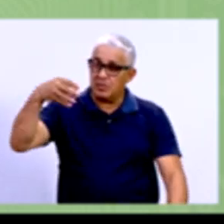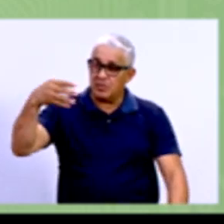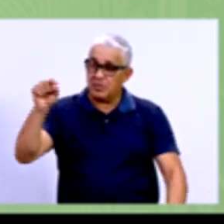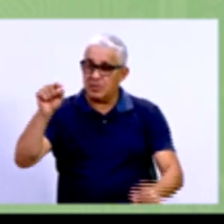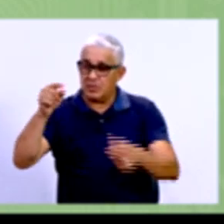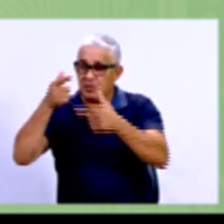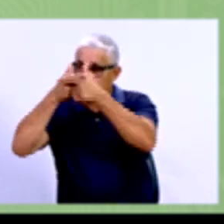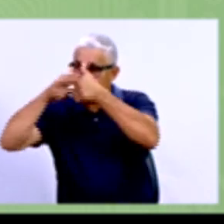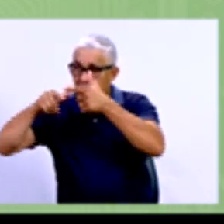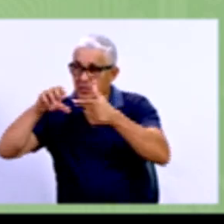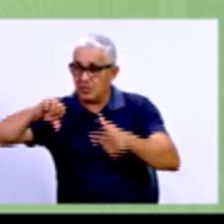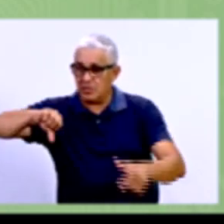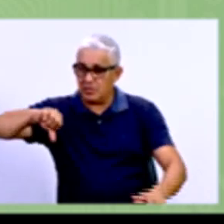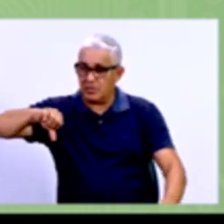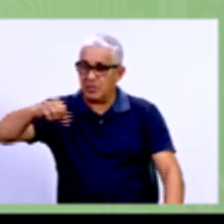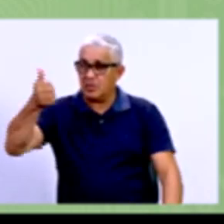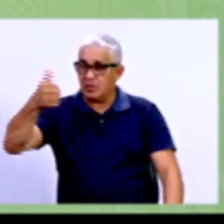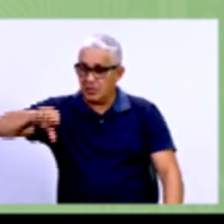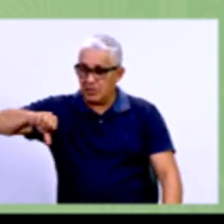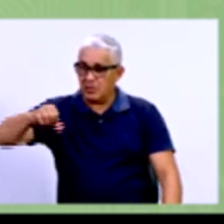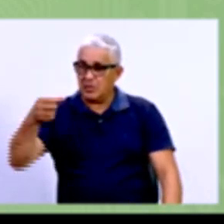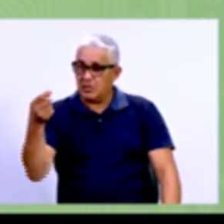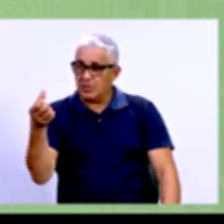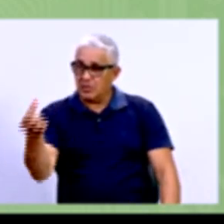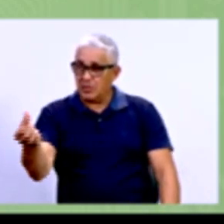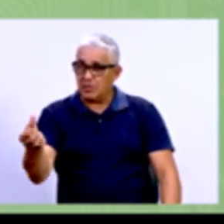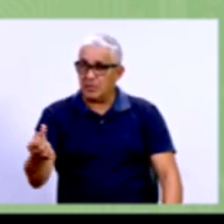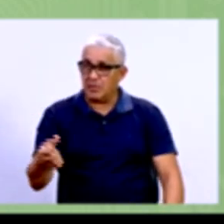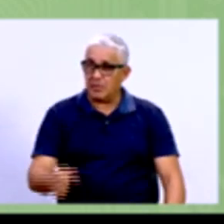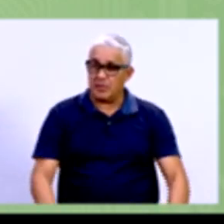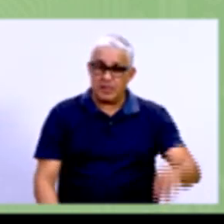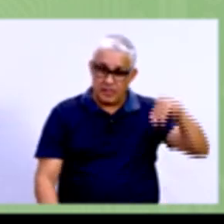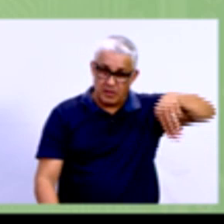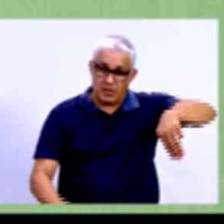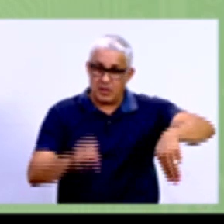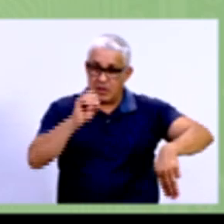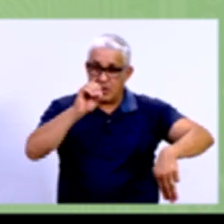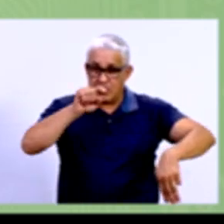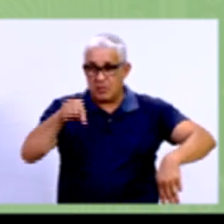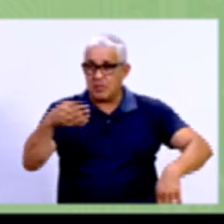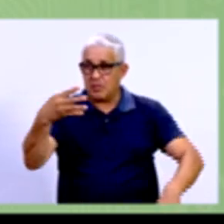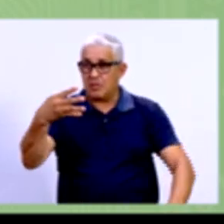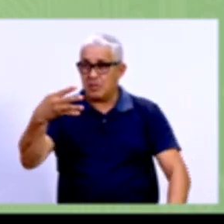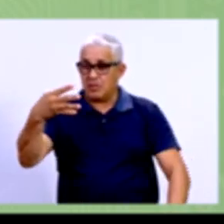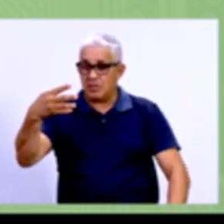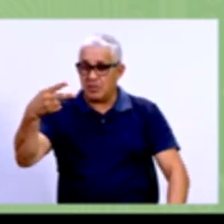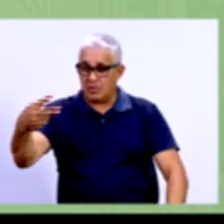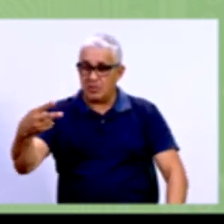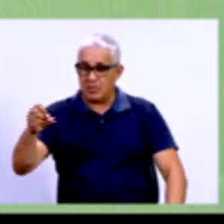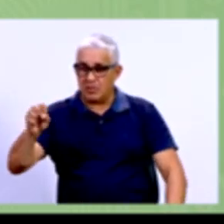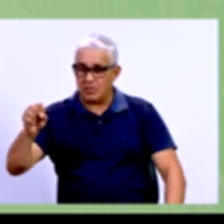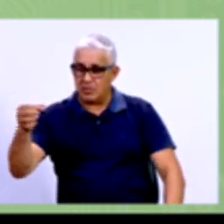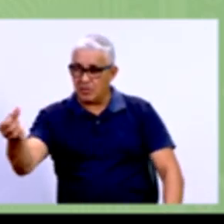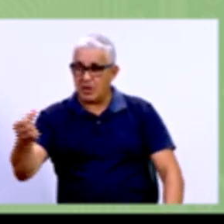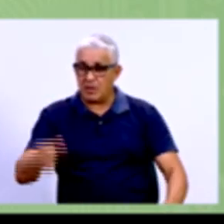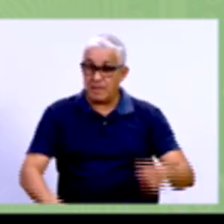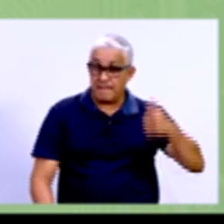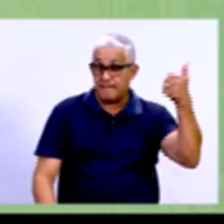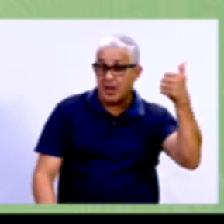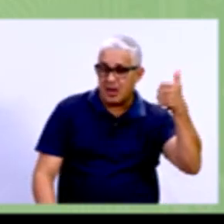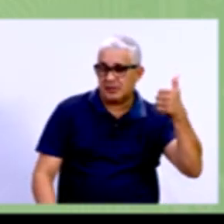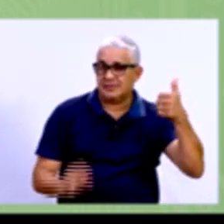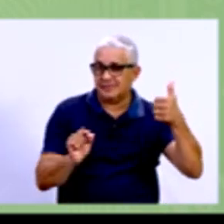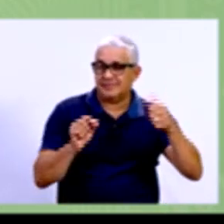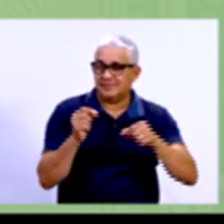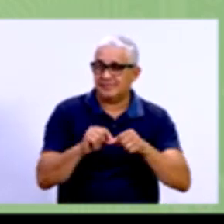que nós vamos encontrar o nosso M, 0,4286. Então, o primeiro passo para encontrar a nossa